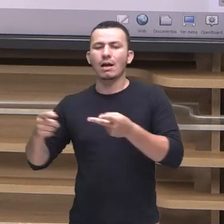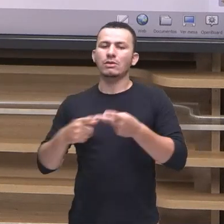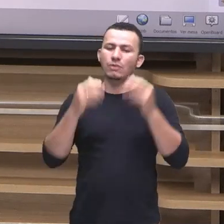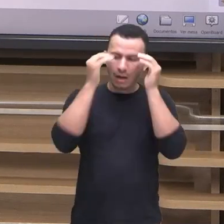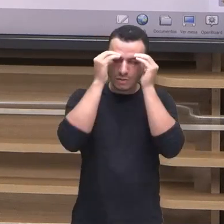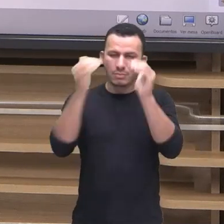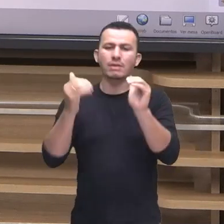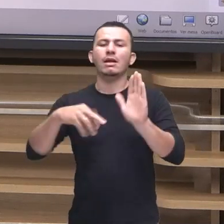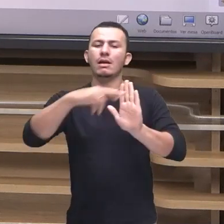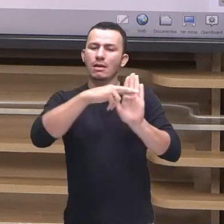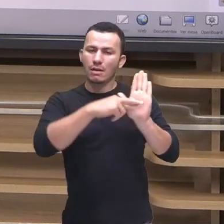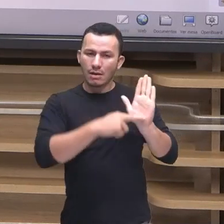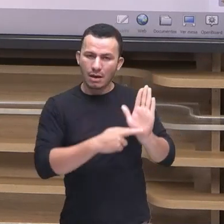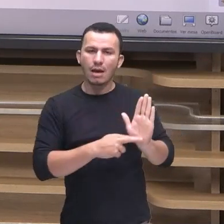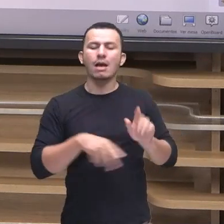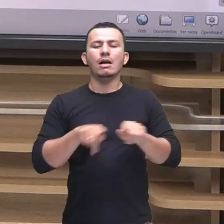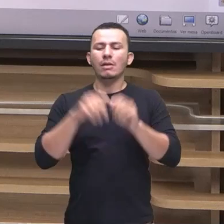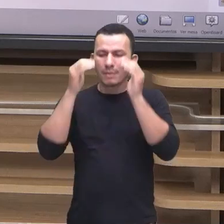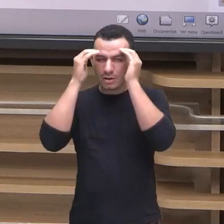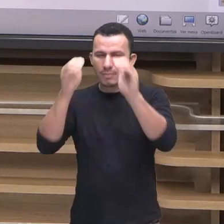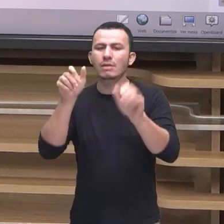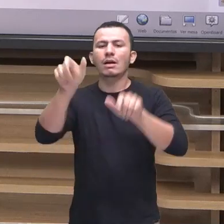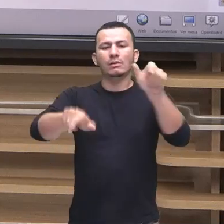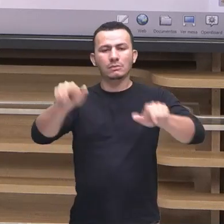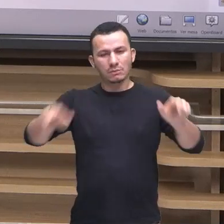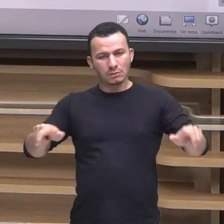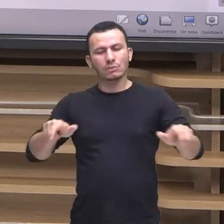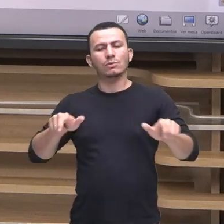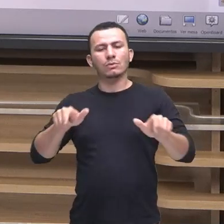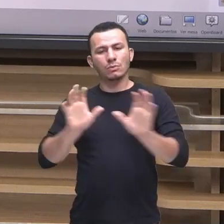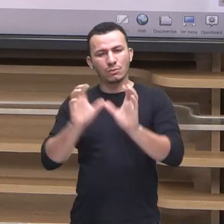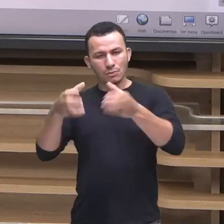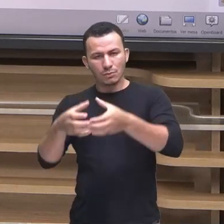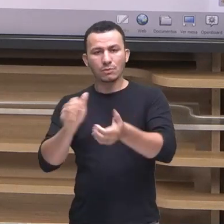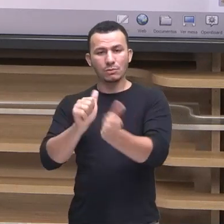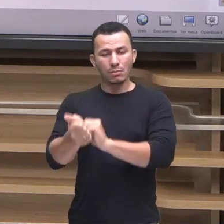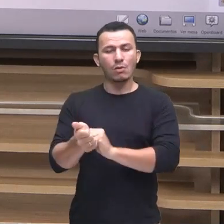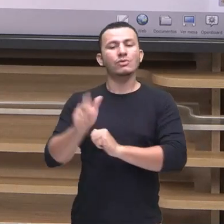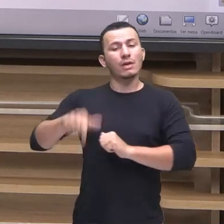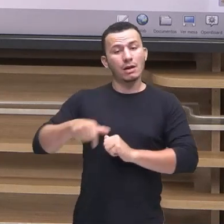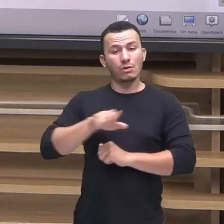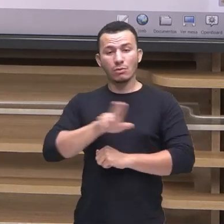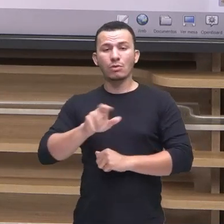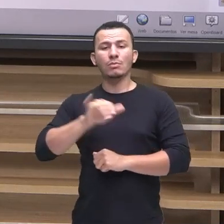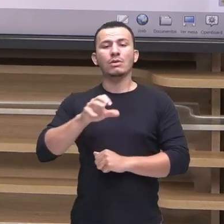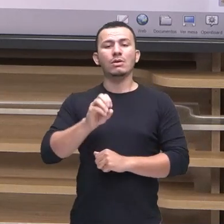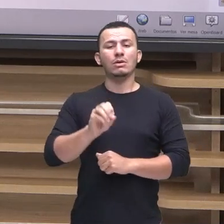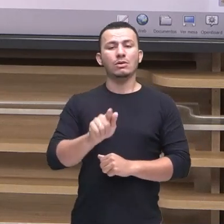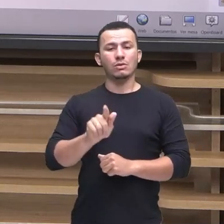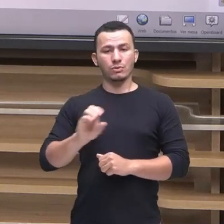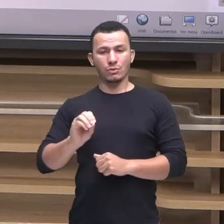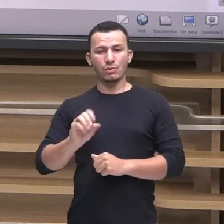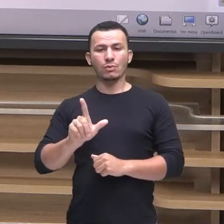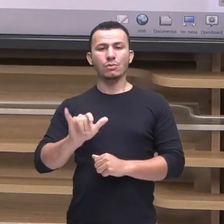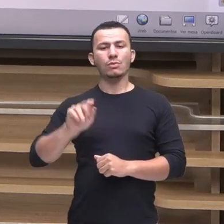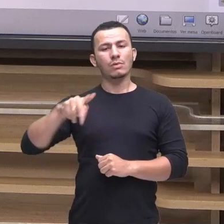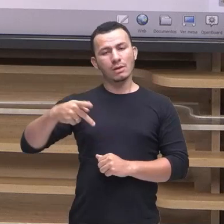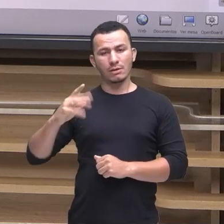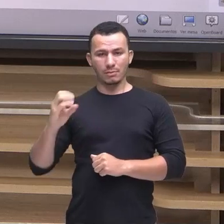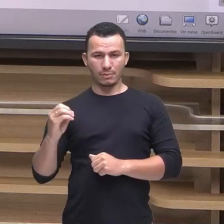as regras, respeitar os adversários. Isso é jogar limpo, é você jogar com